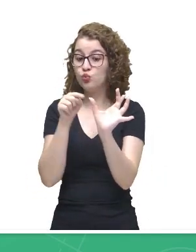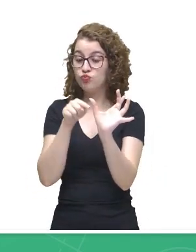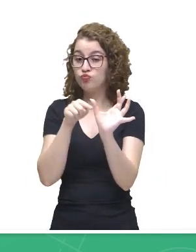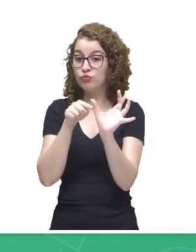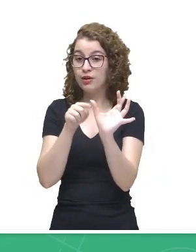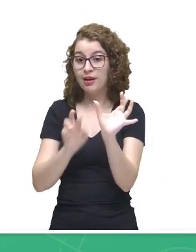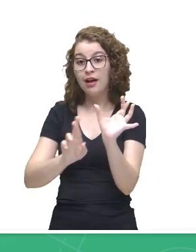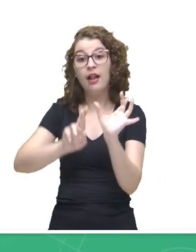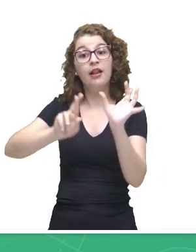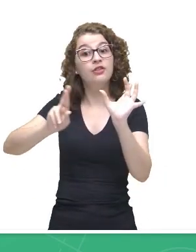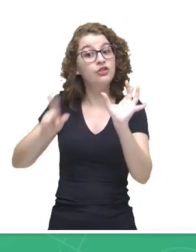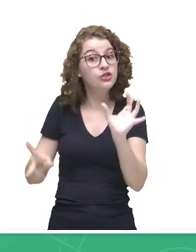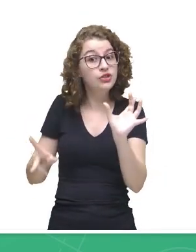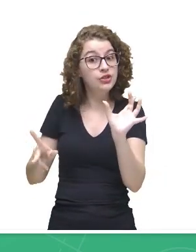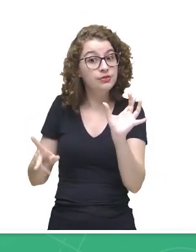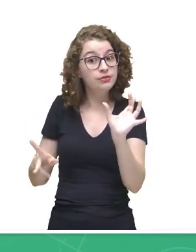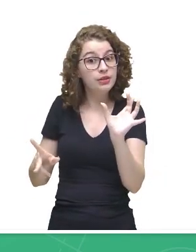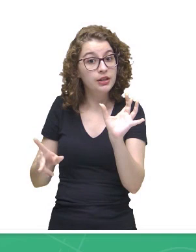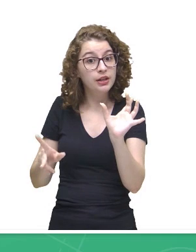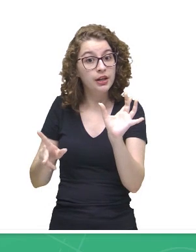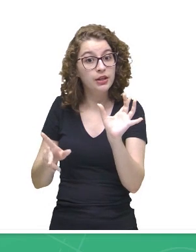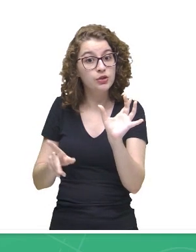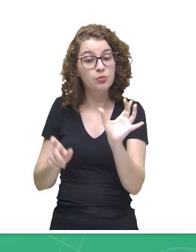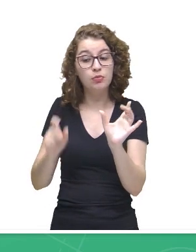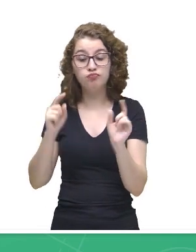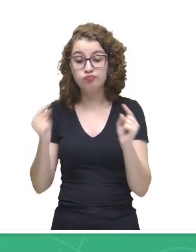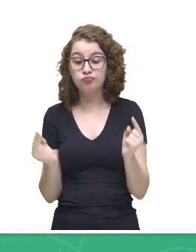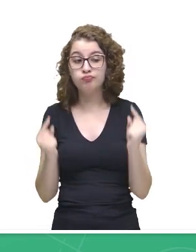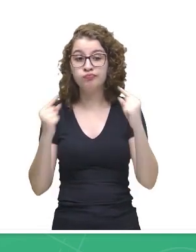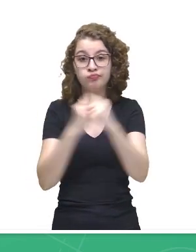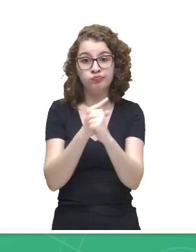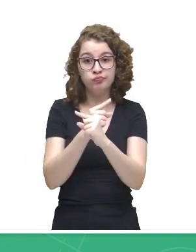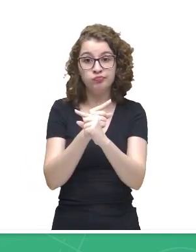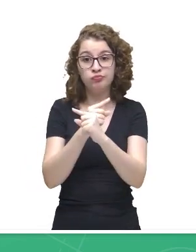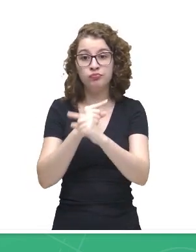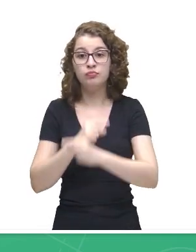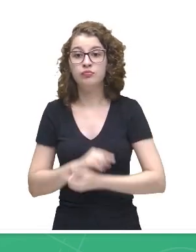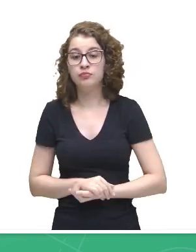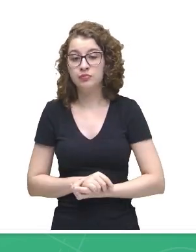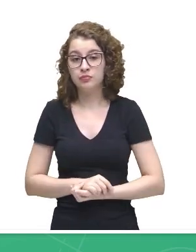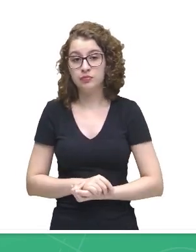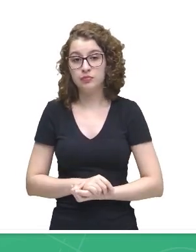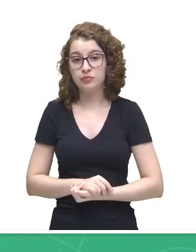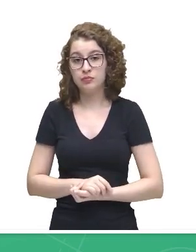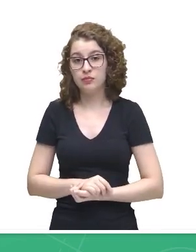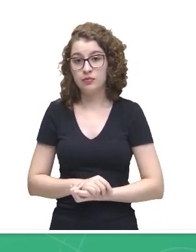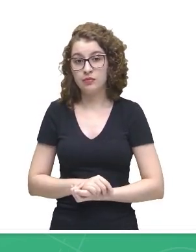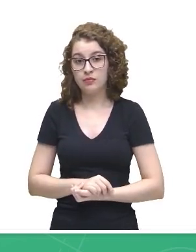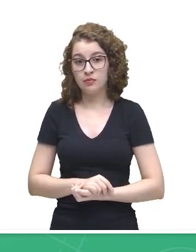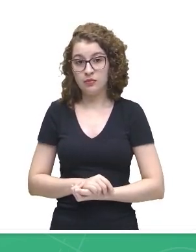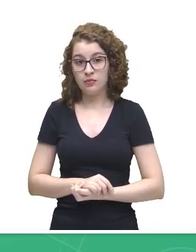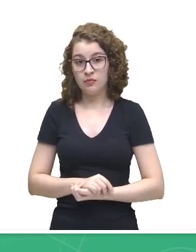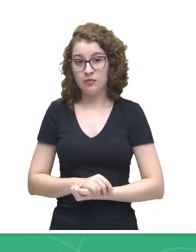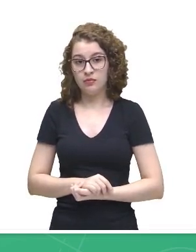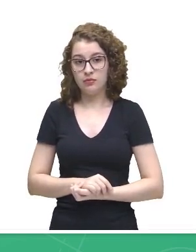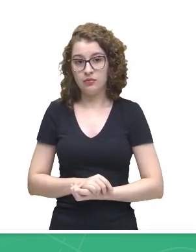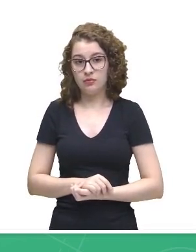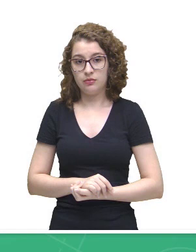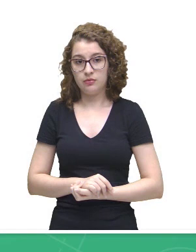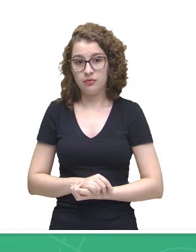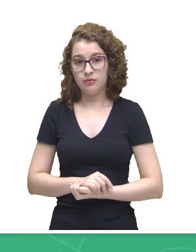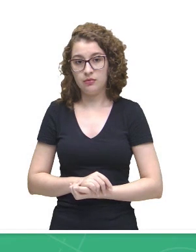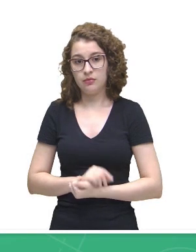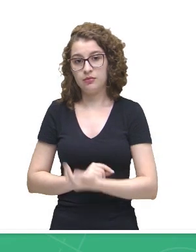ideias opostas. Mais um exemplo aqui para vocês, com o uso das conjunções adversativas.